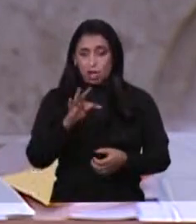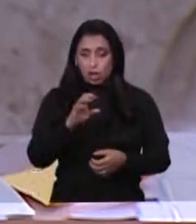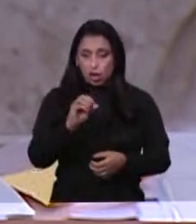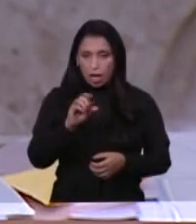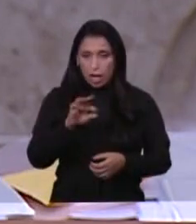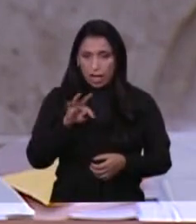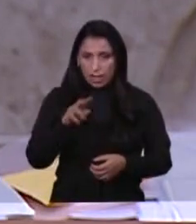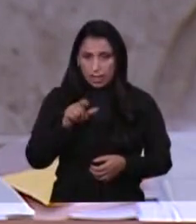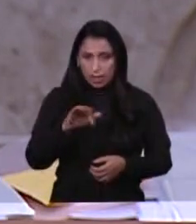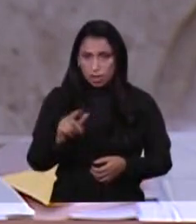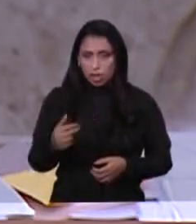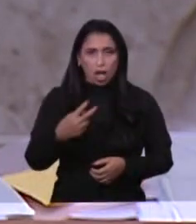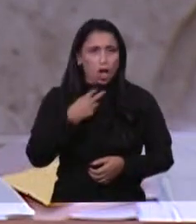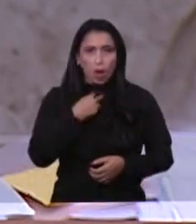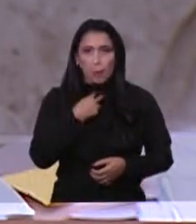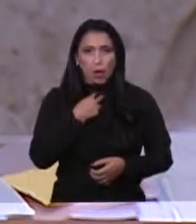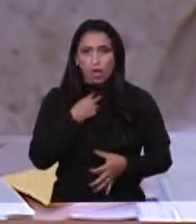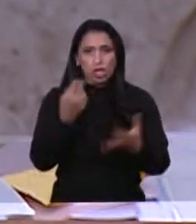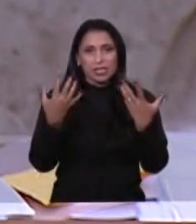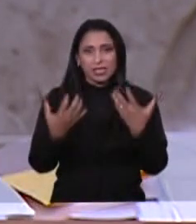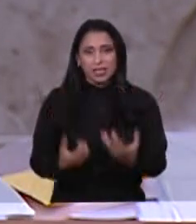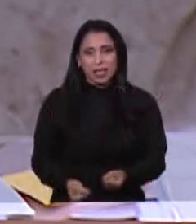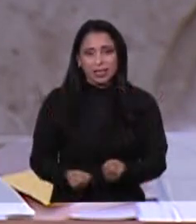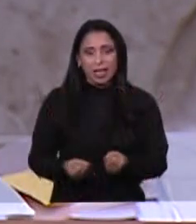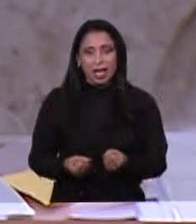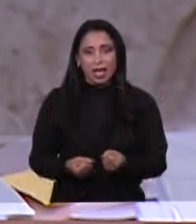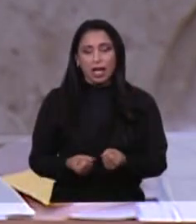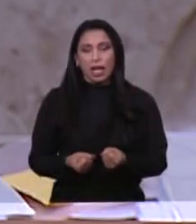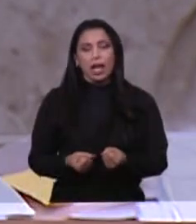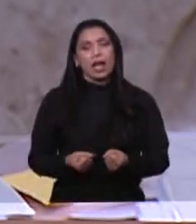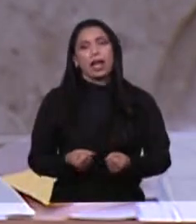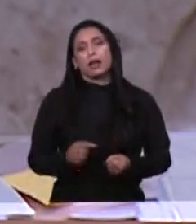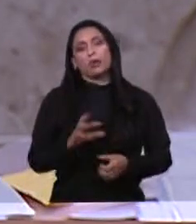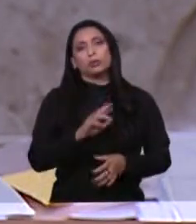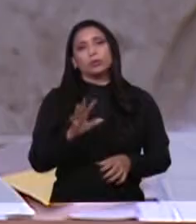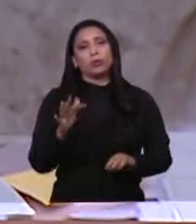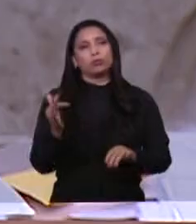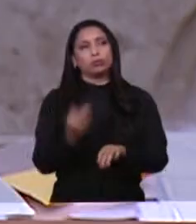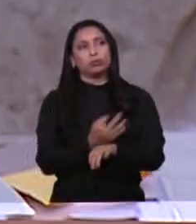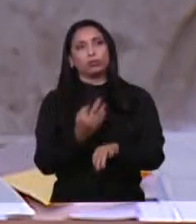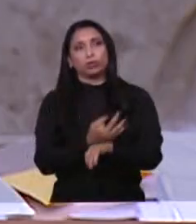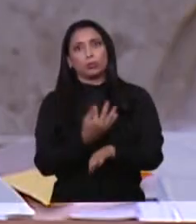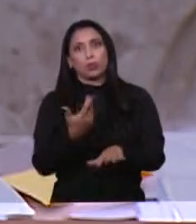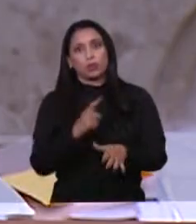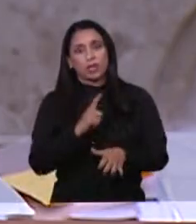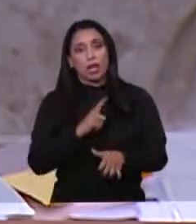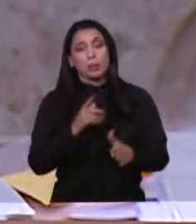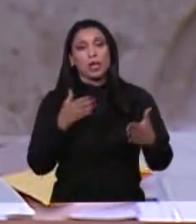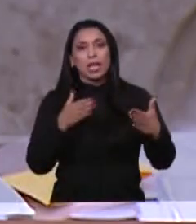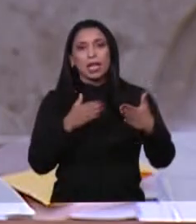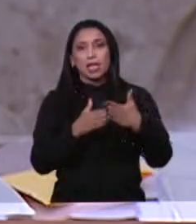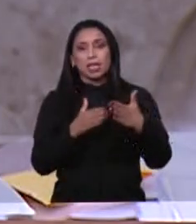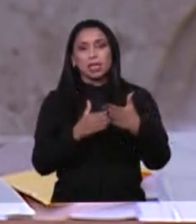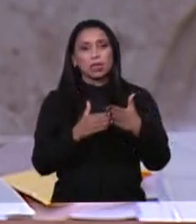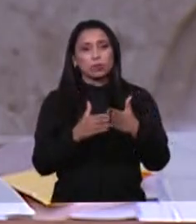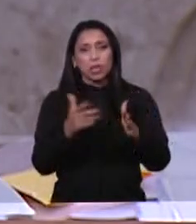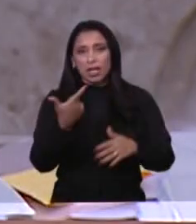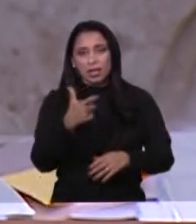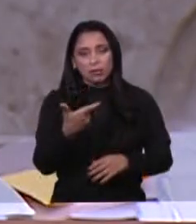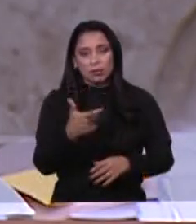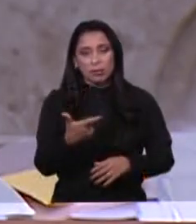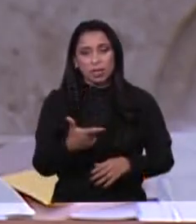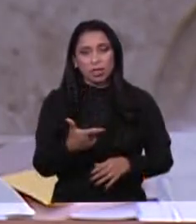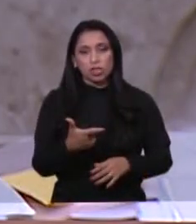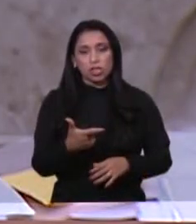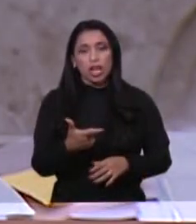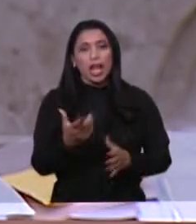intolerante à intolerância, pois a tolerância ilimitada leva ao desaparecimento